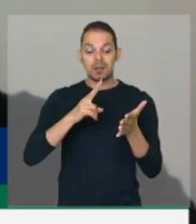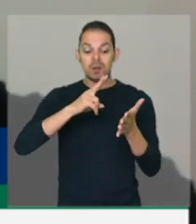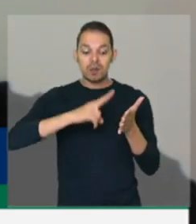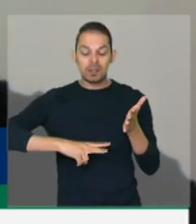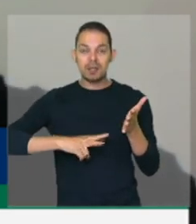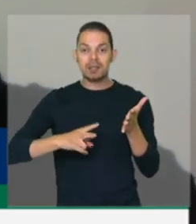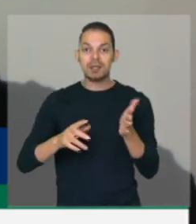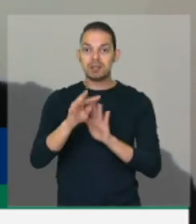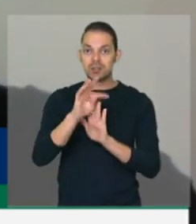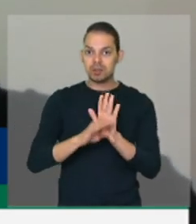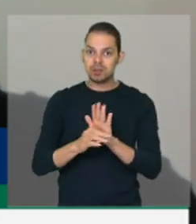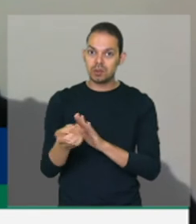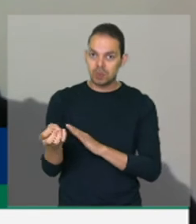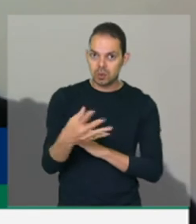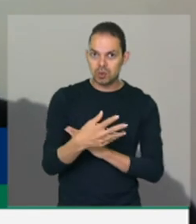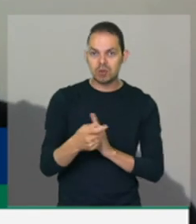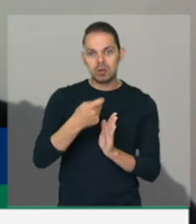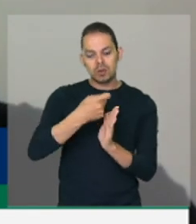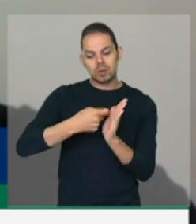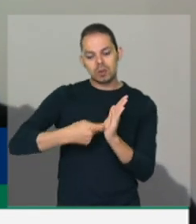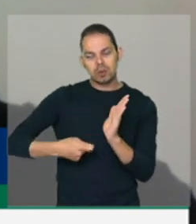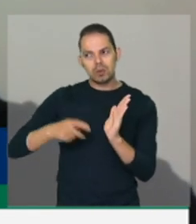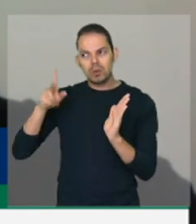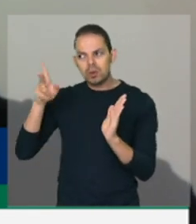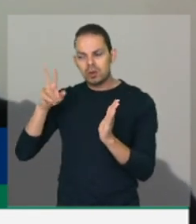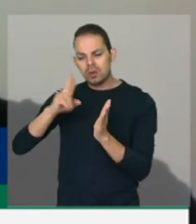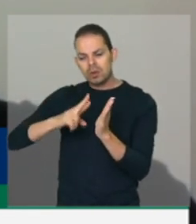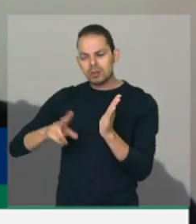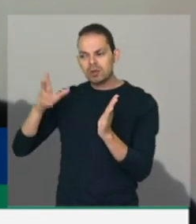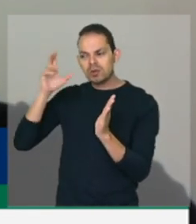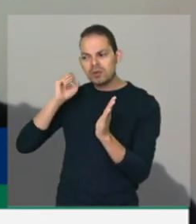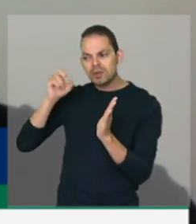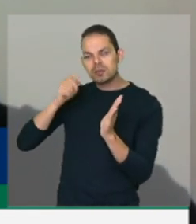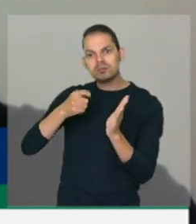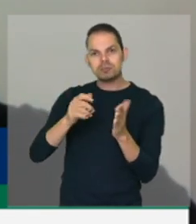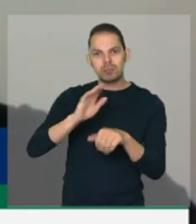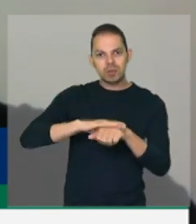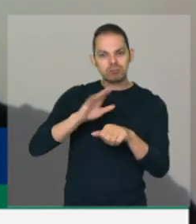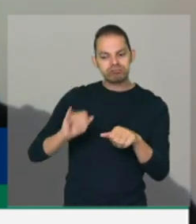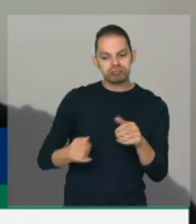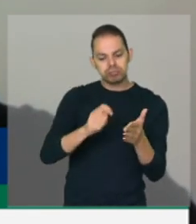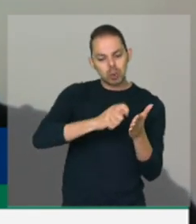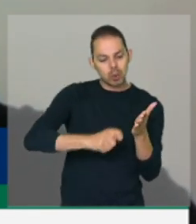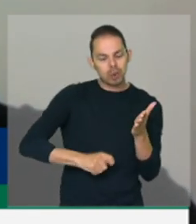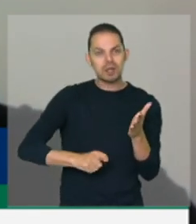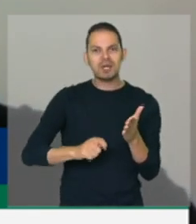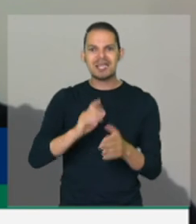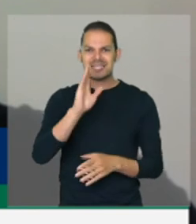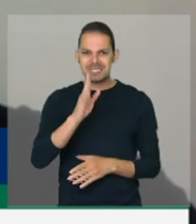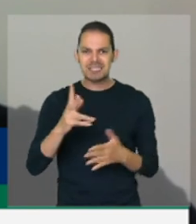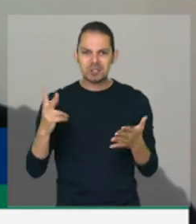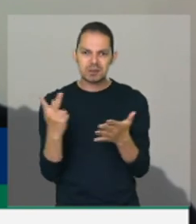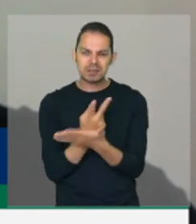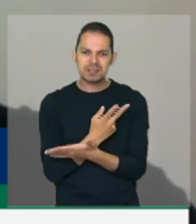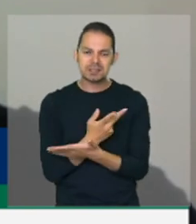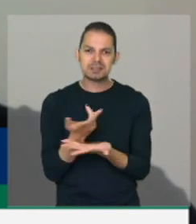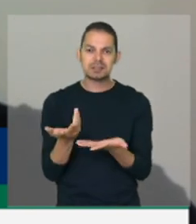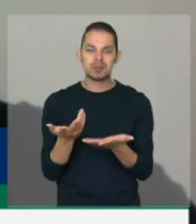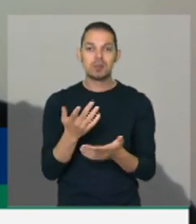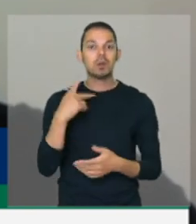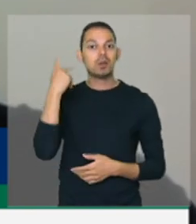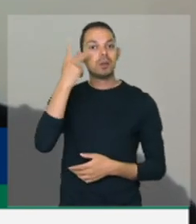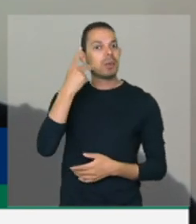parte de um texto que acabei escrevendo aqui enquanto ouvi o relatório. Alguém, em algum momento, já se deparou imaginando a cena onde um